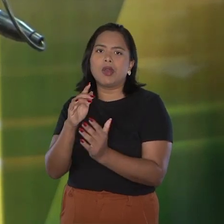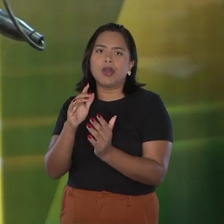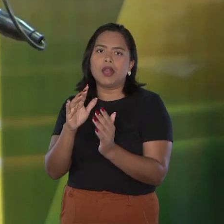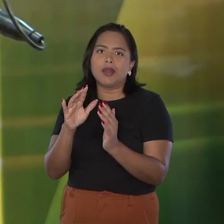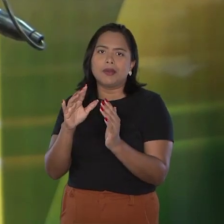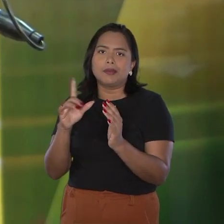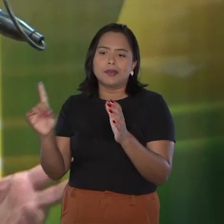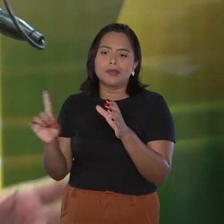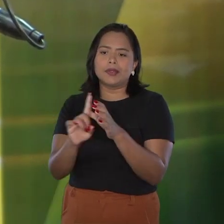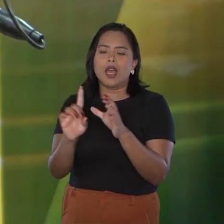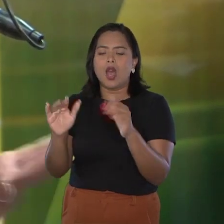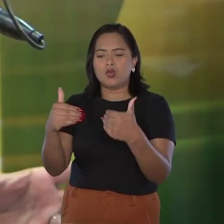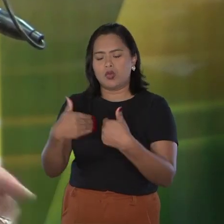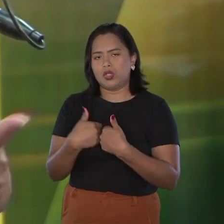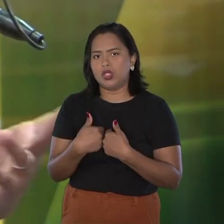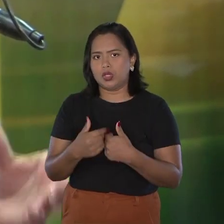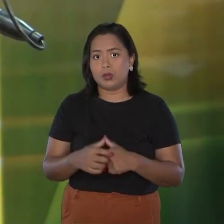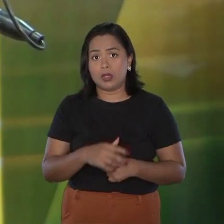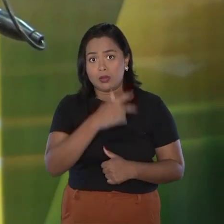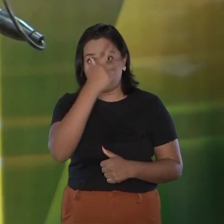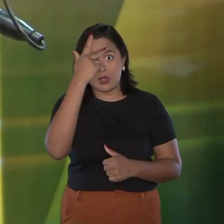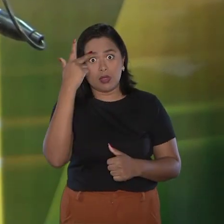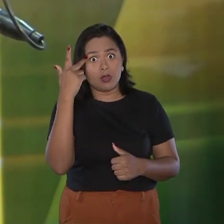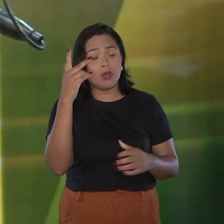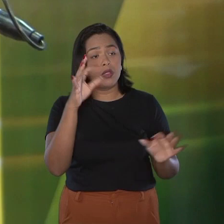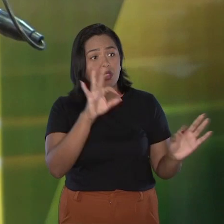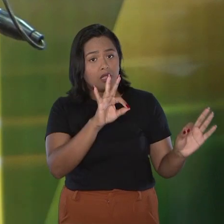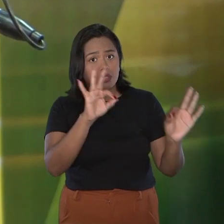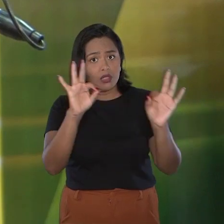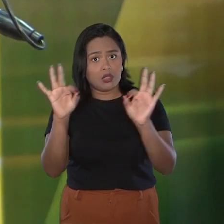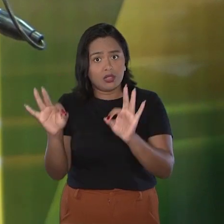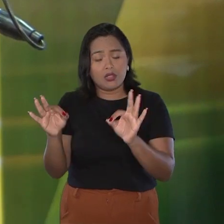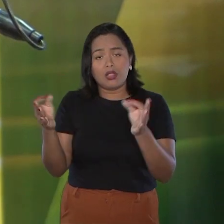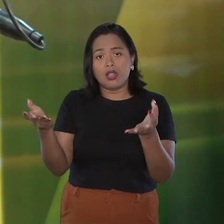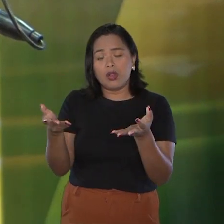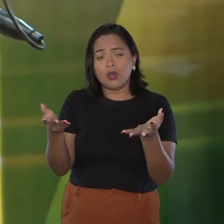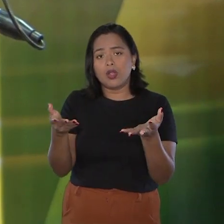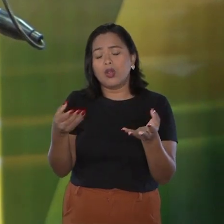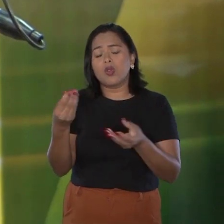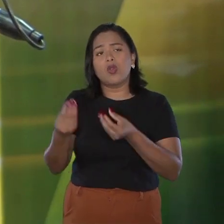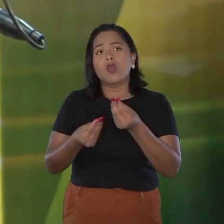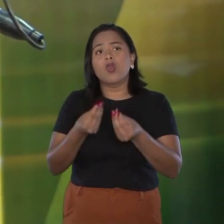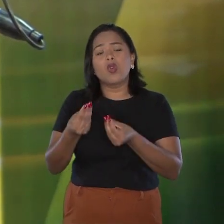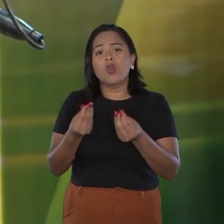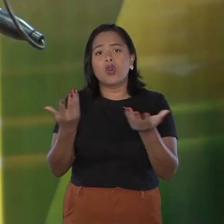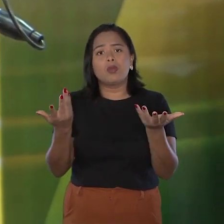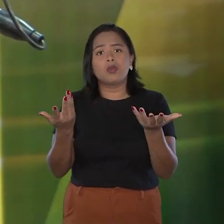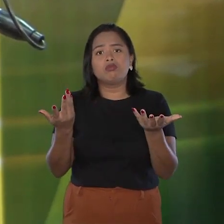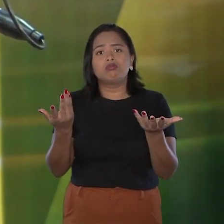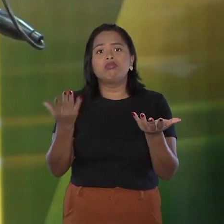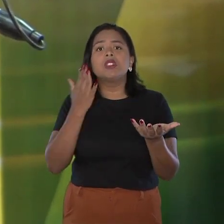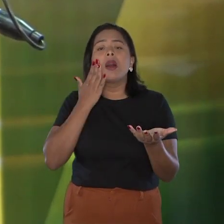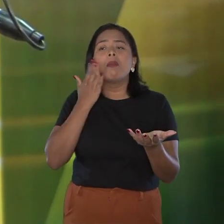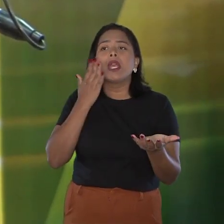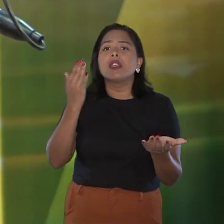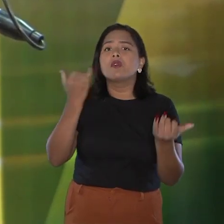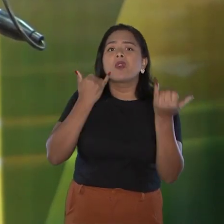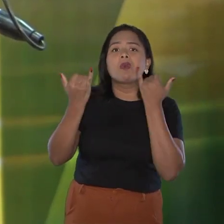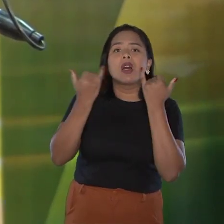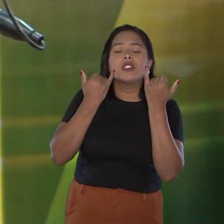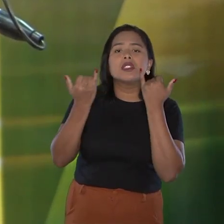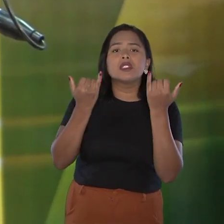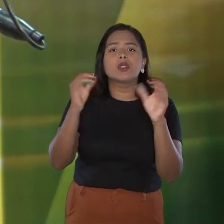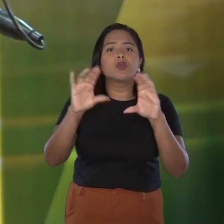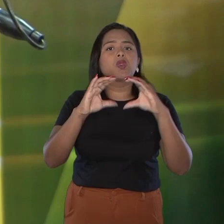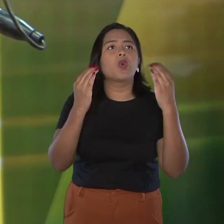o autismo as pessoas que estão nos ouvindo que vamos assistir na TV como é que elas podem fazer para ter mais informações sobre o